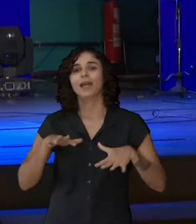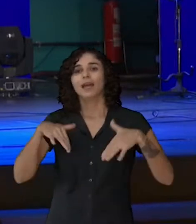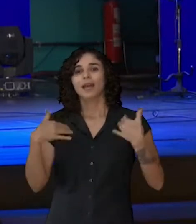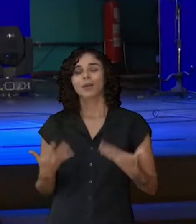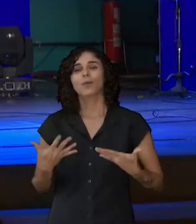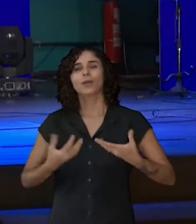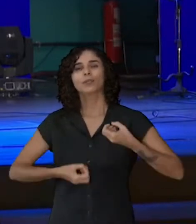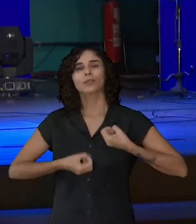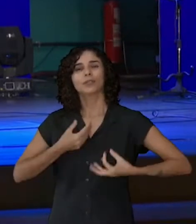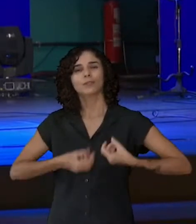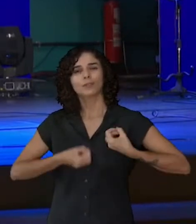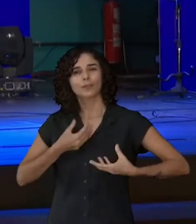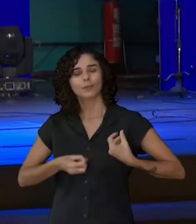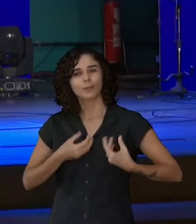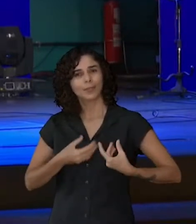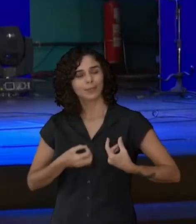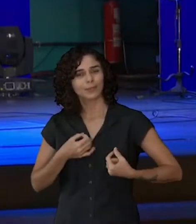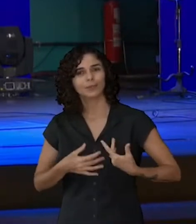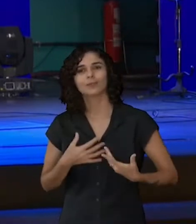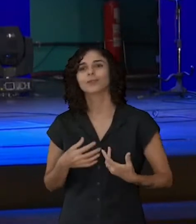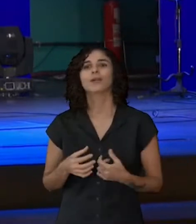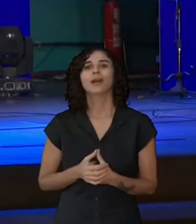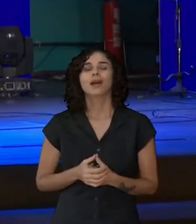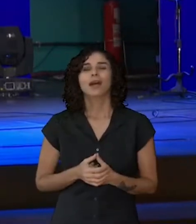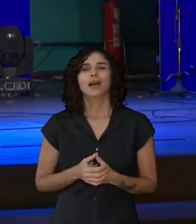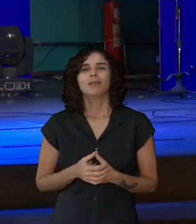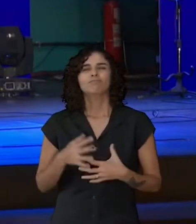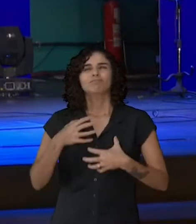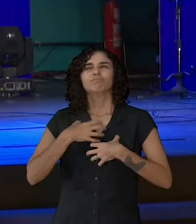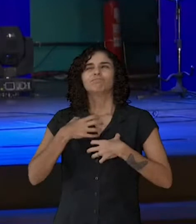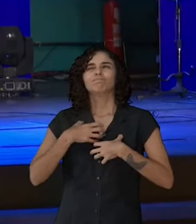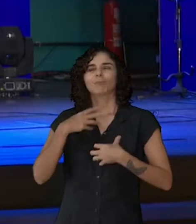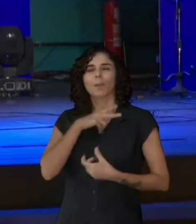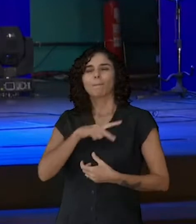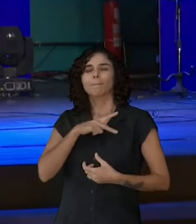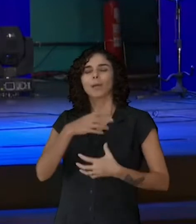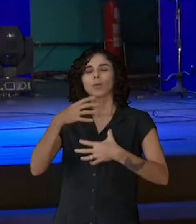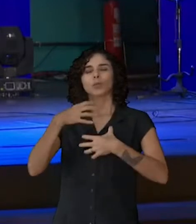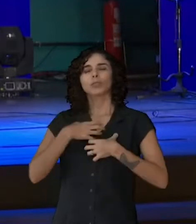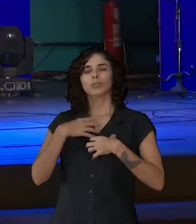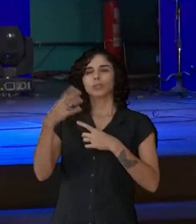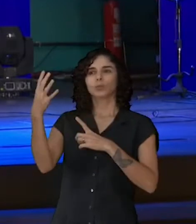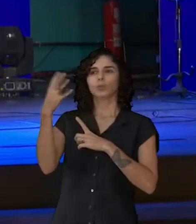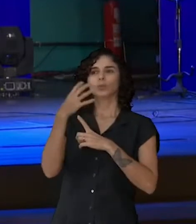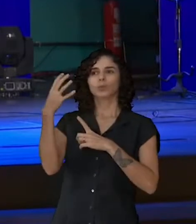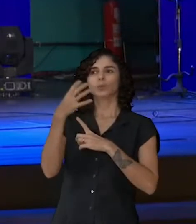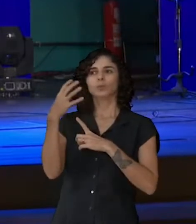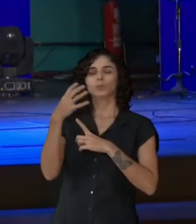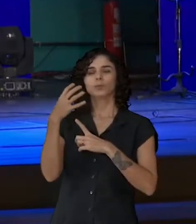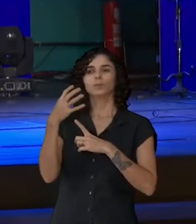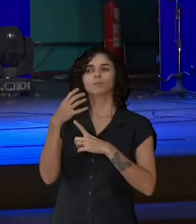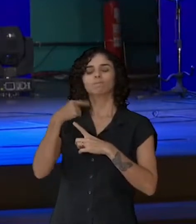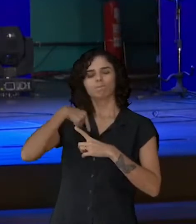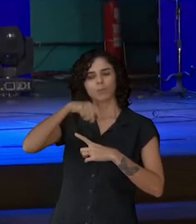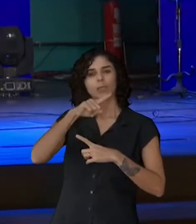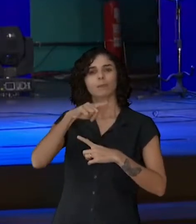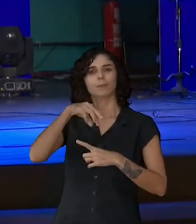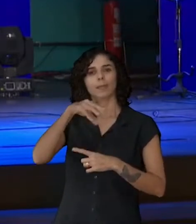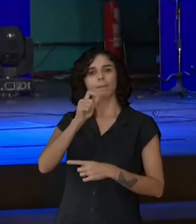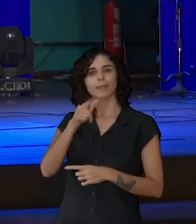o versículo 21 diz: Paulo se sentiu impelido pelo Espírito para passar a Macedônia e a